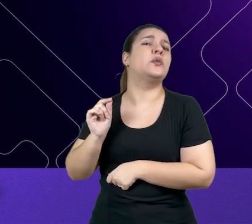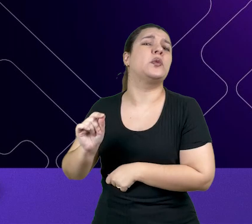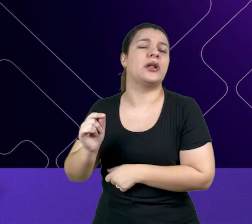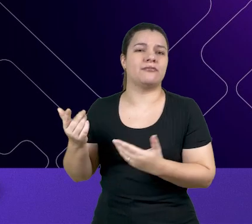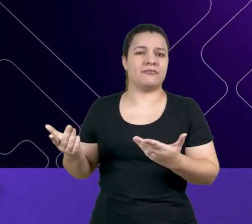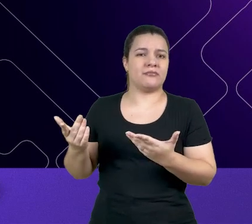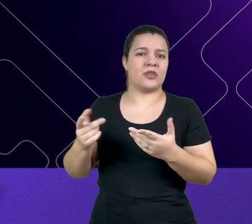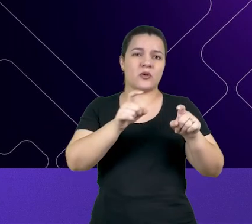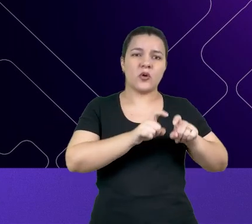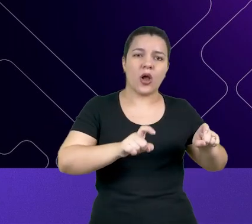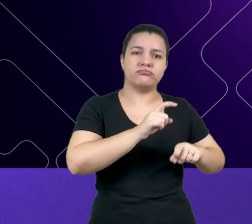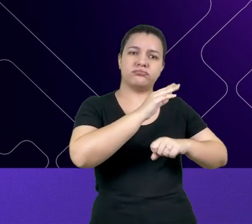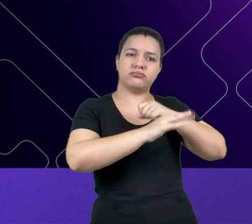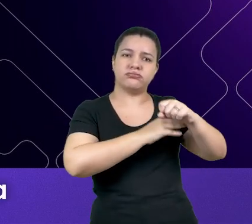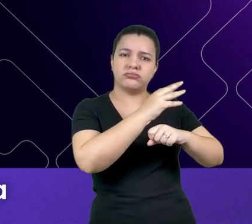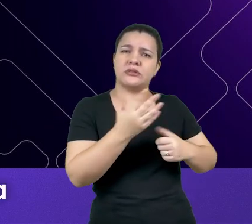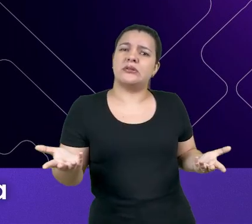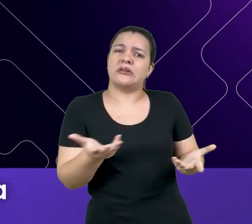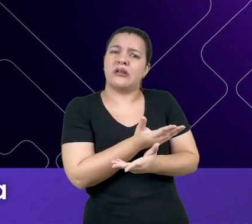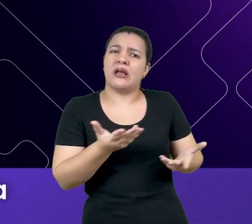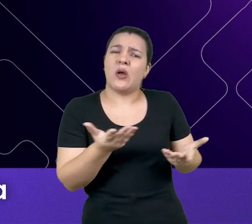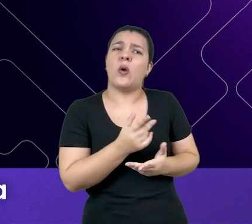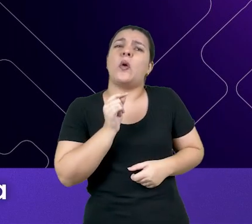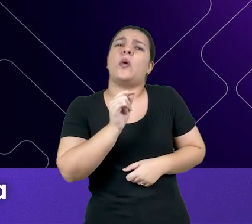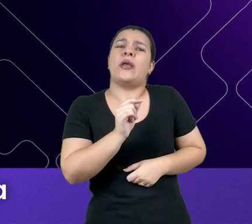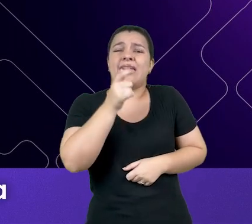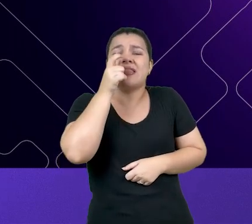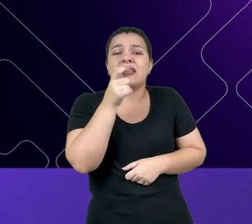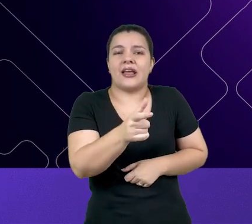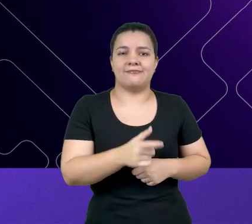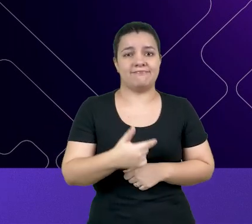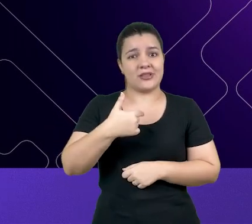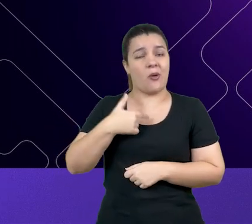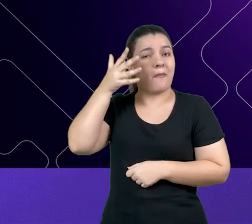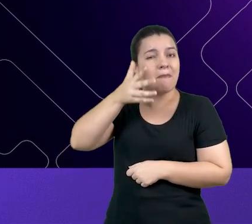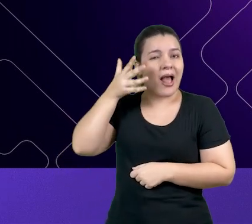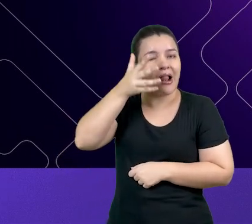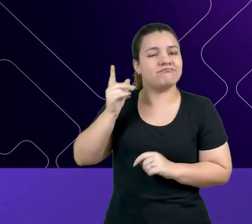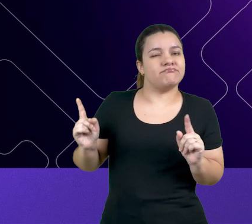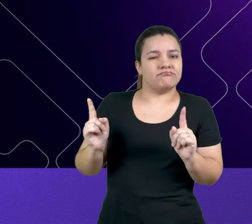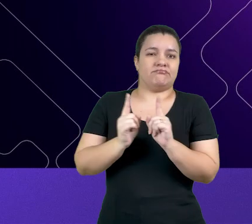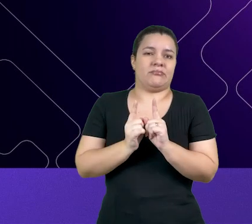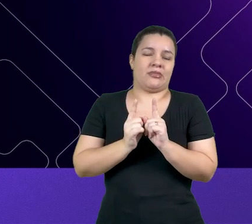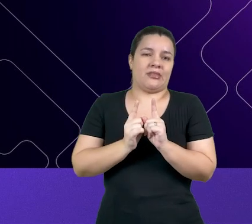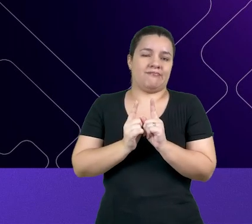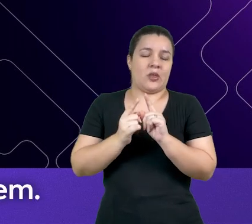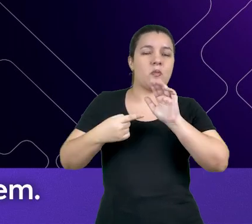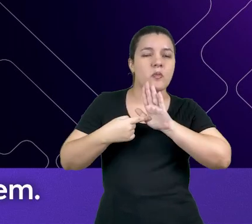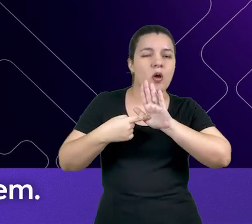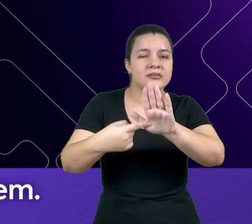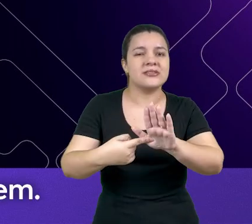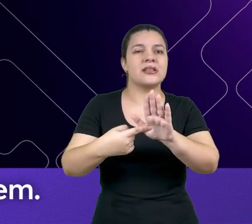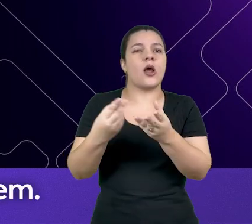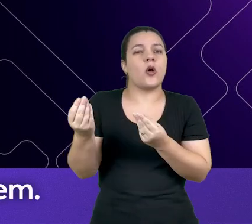quântica ou a computação quântica ser interessante para a química? E o que eu quero mostrar para vocês nos próximos minutos é um pouco disso.